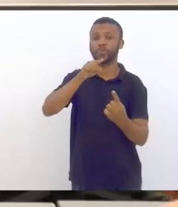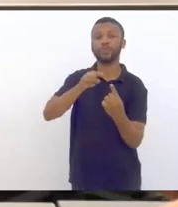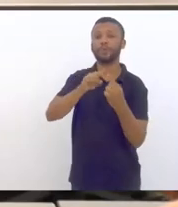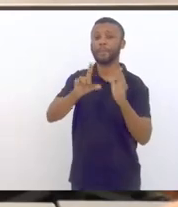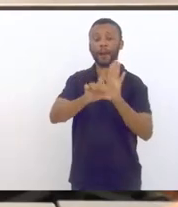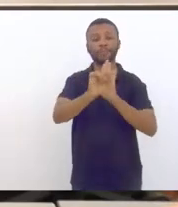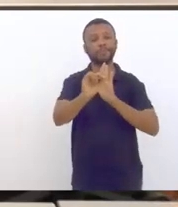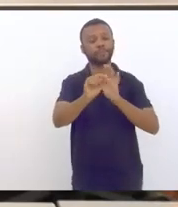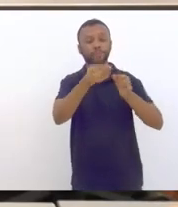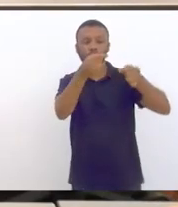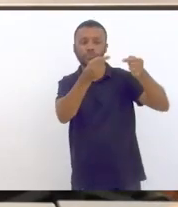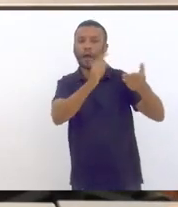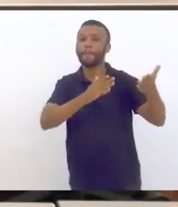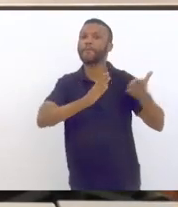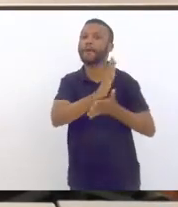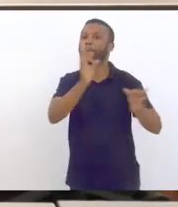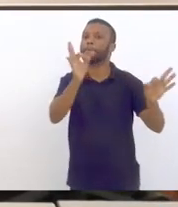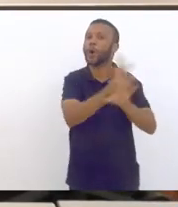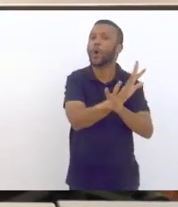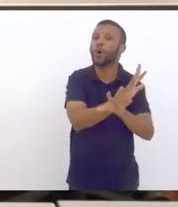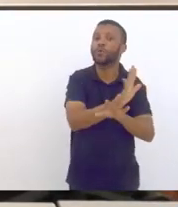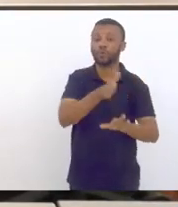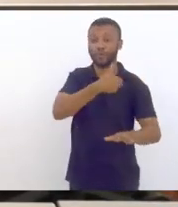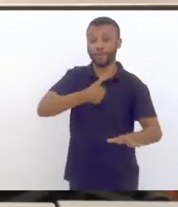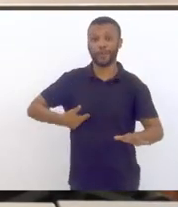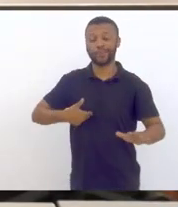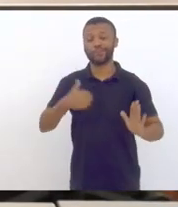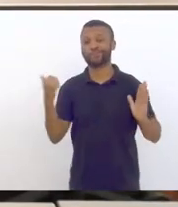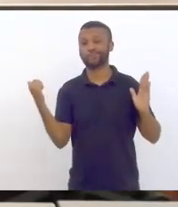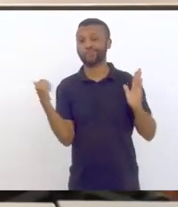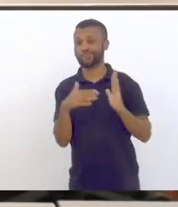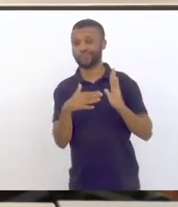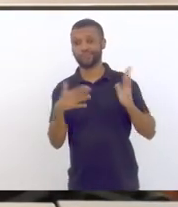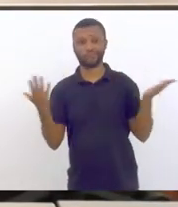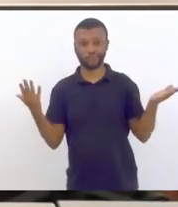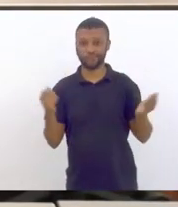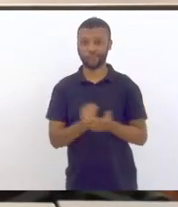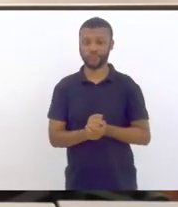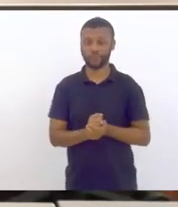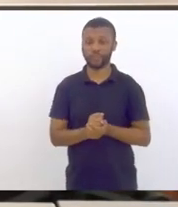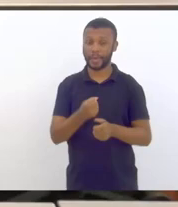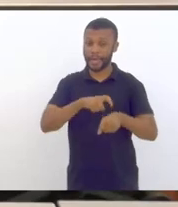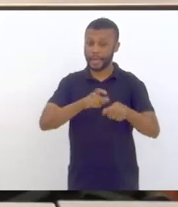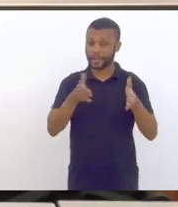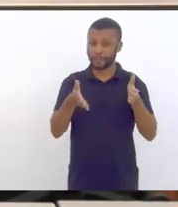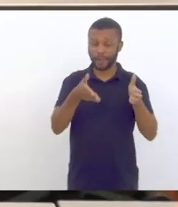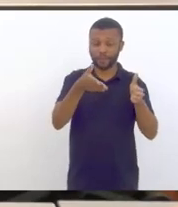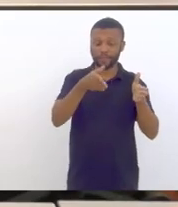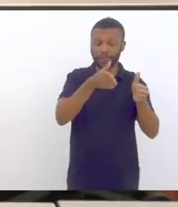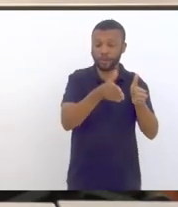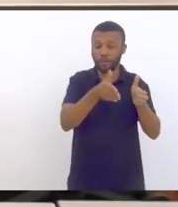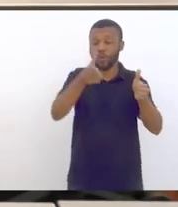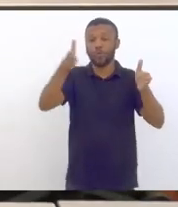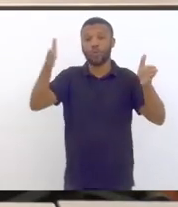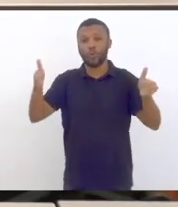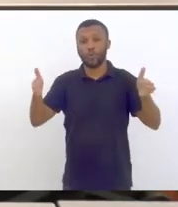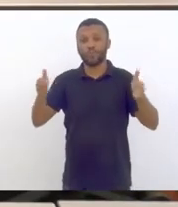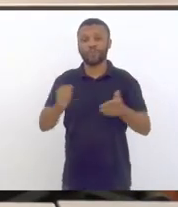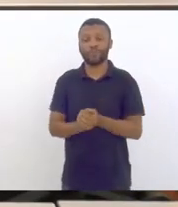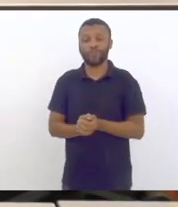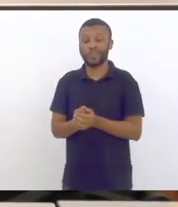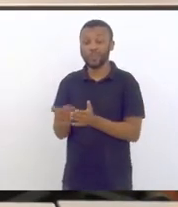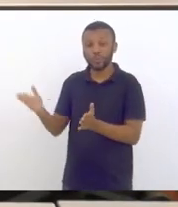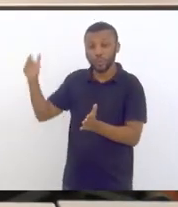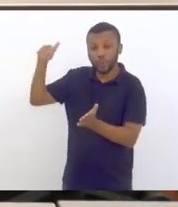o governo não cumpriu esse prazo esse prazo foi prorrogado o governo encaminhou para essa casa o projeto de lei no último